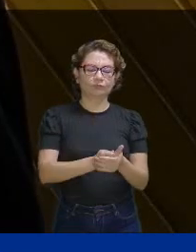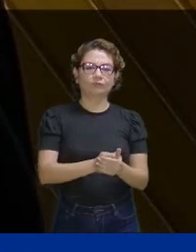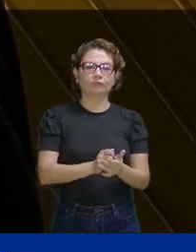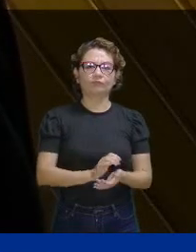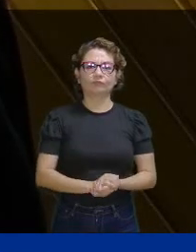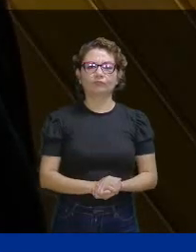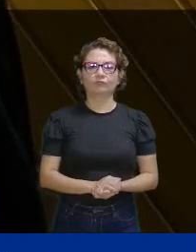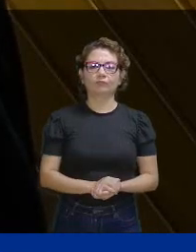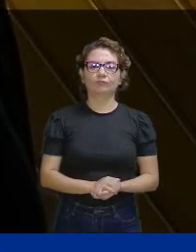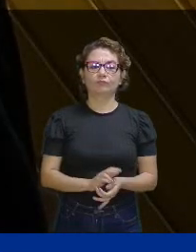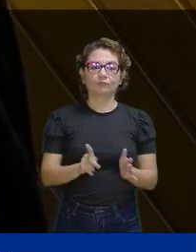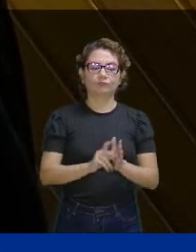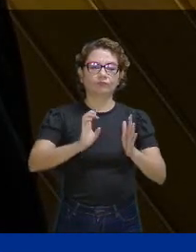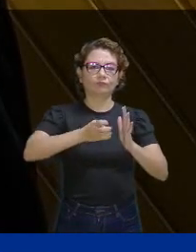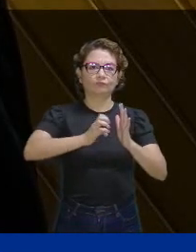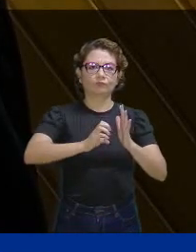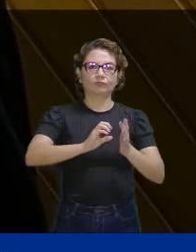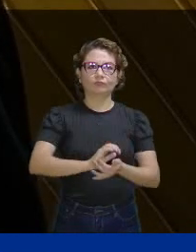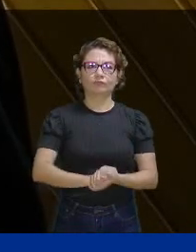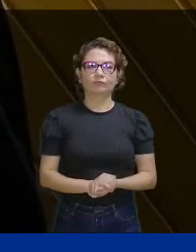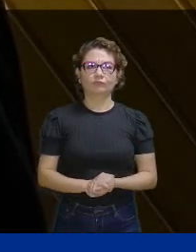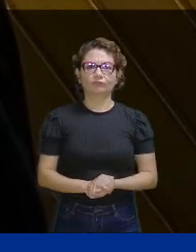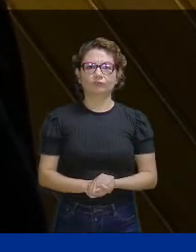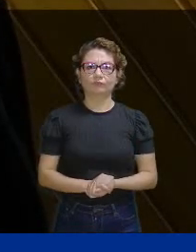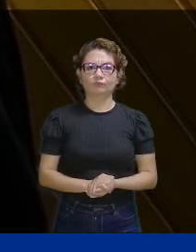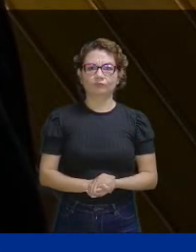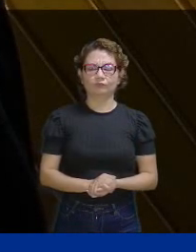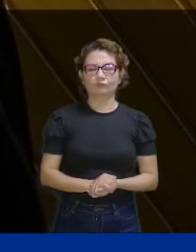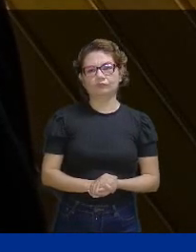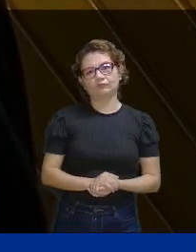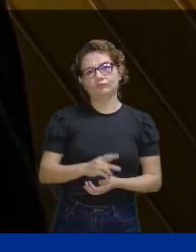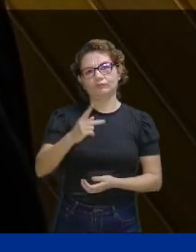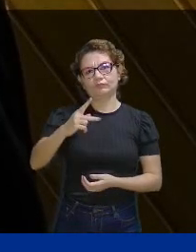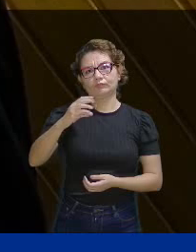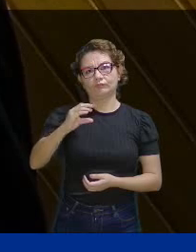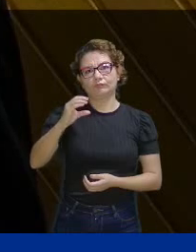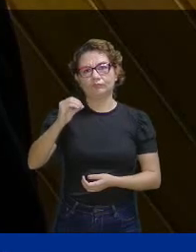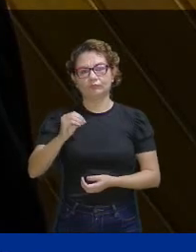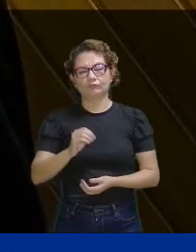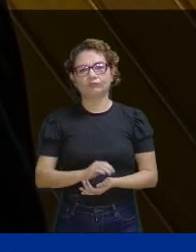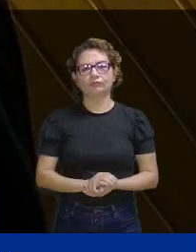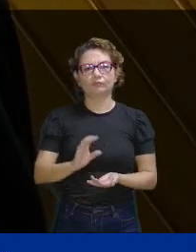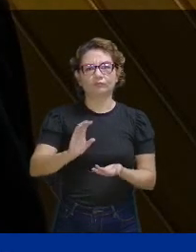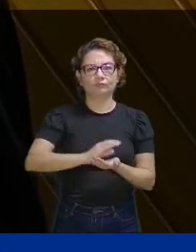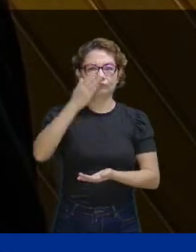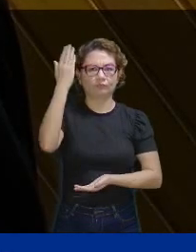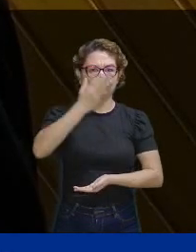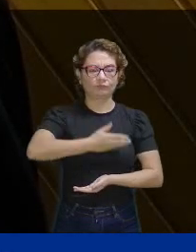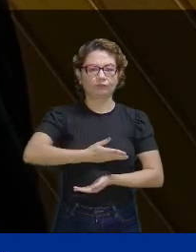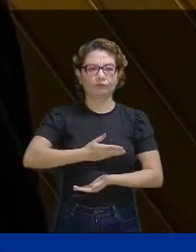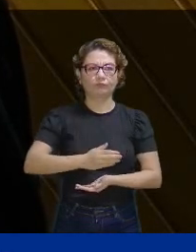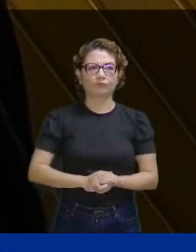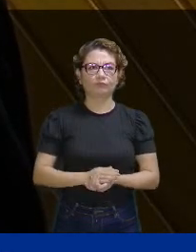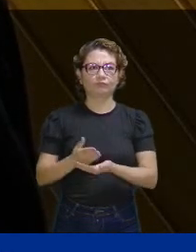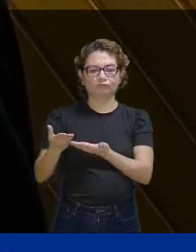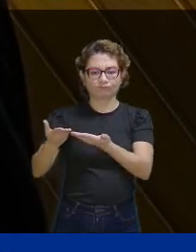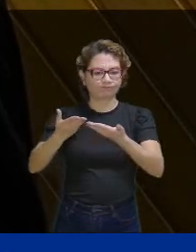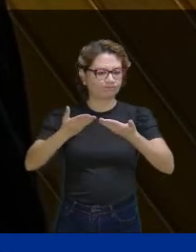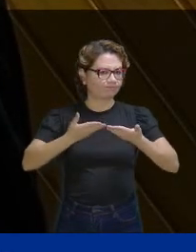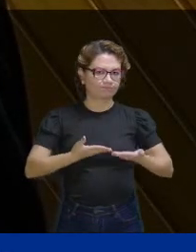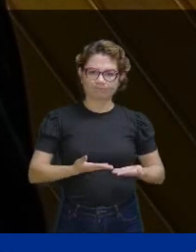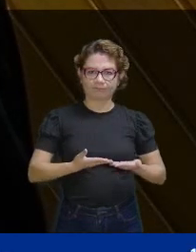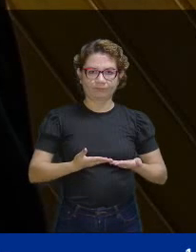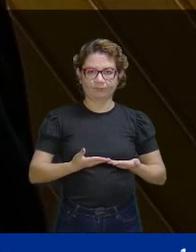careca, usa óculos de armação escura, nariz afilado e traz toga preta. Relativo às eleições municipais de 2024,